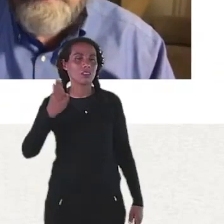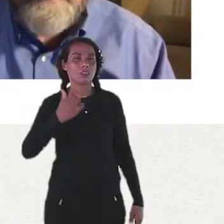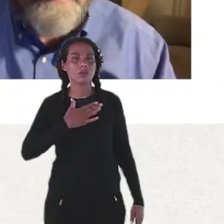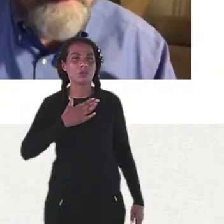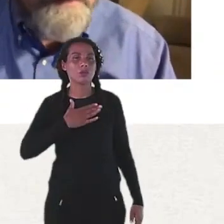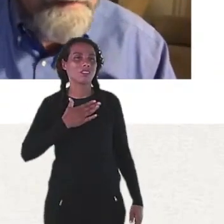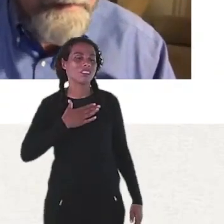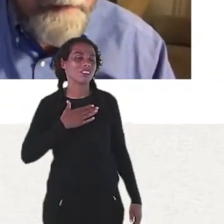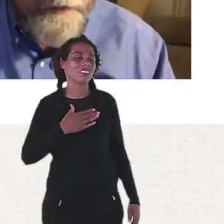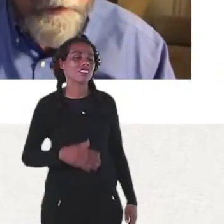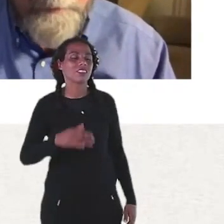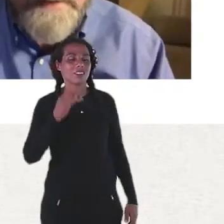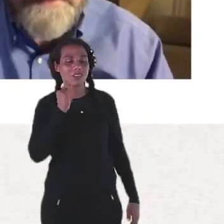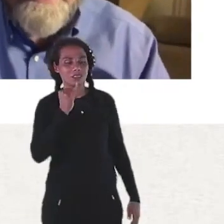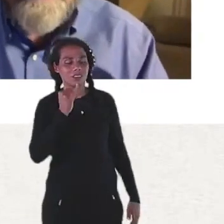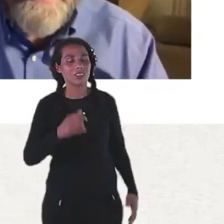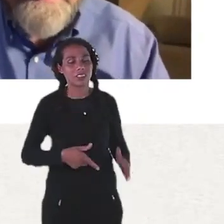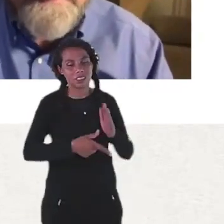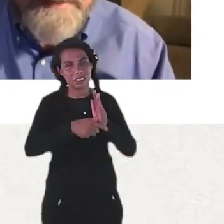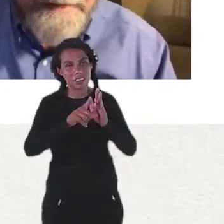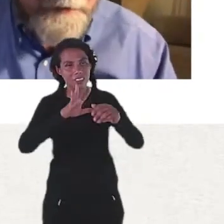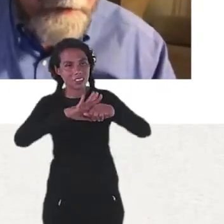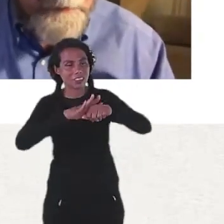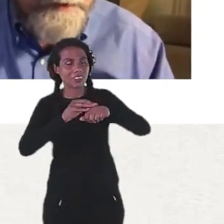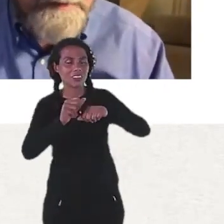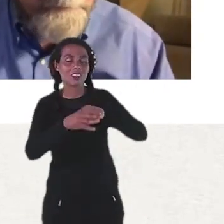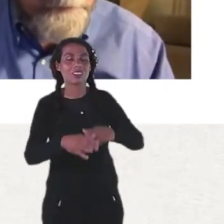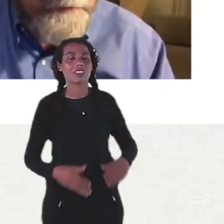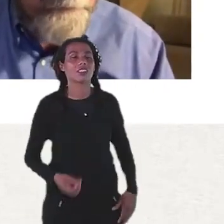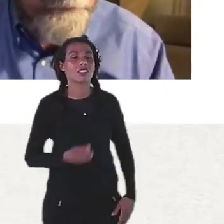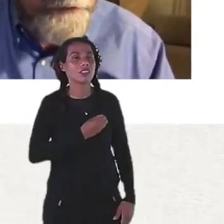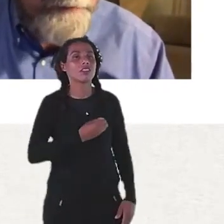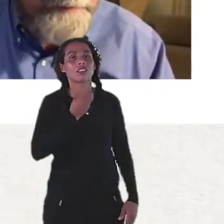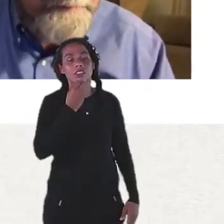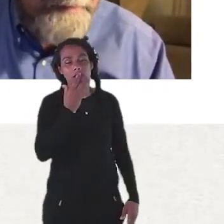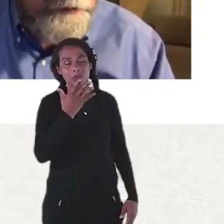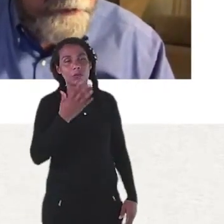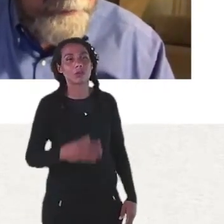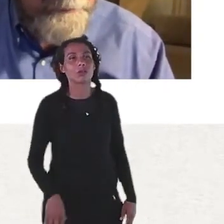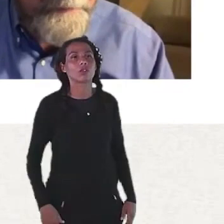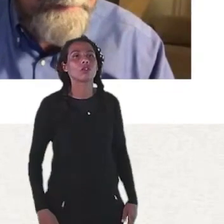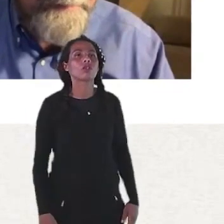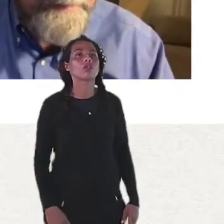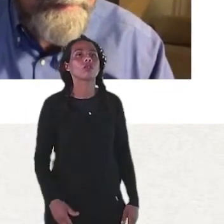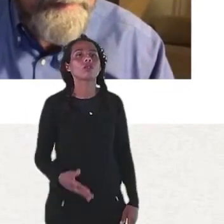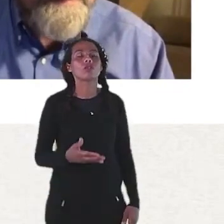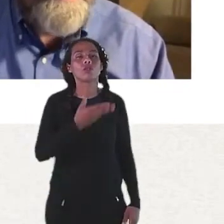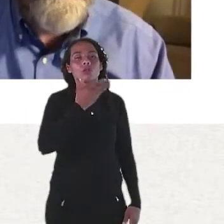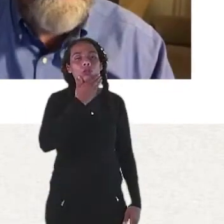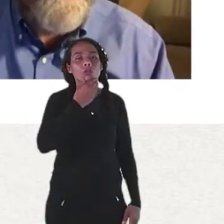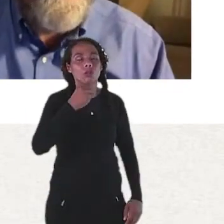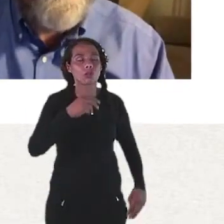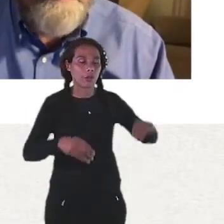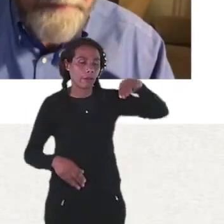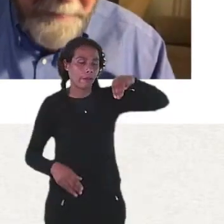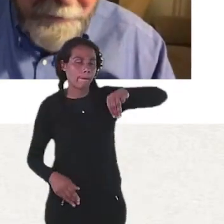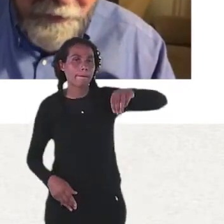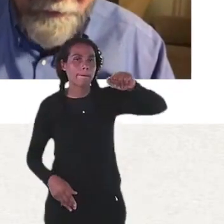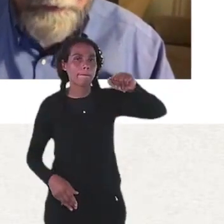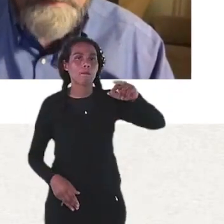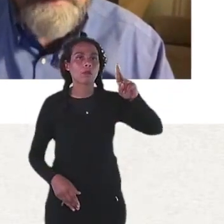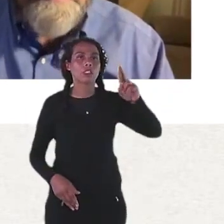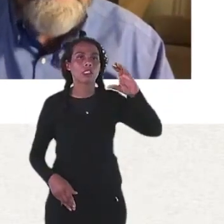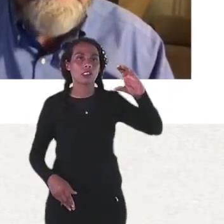lá. Como é que ele chama? O Marcelo, que era o meio de campo, que foi... Dari Peito de Aço, Marcelo,